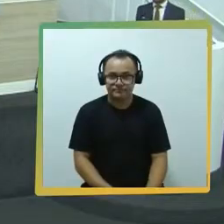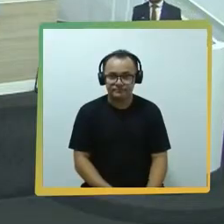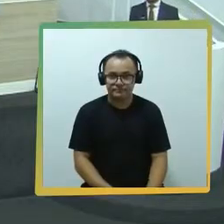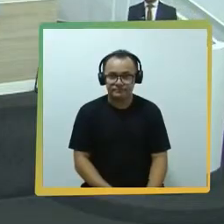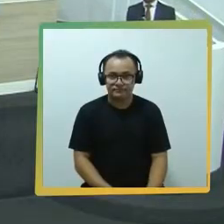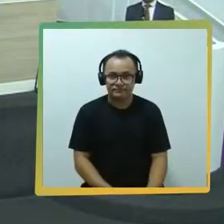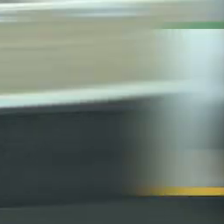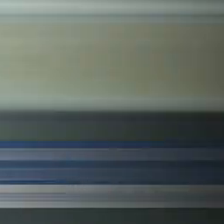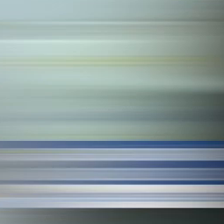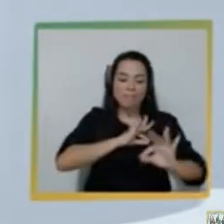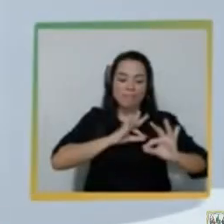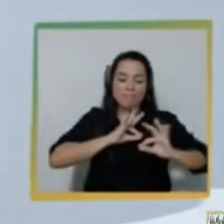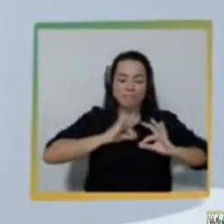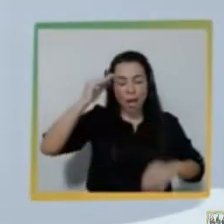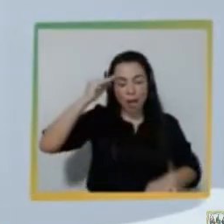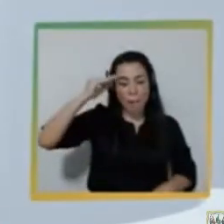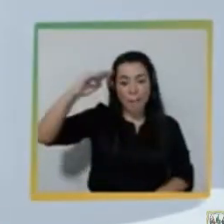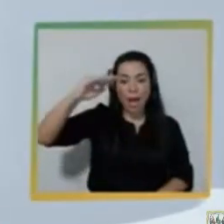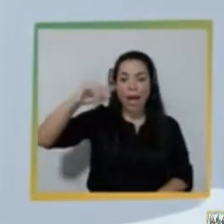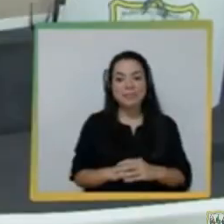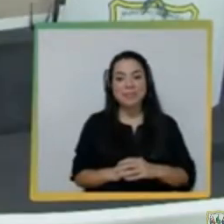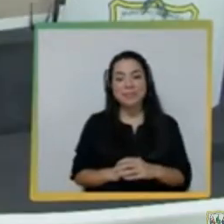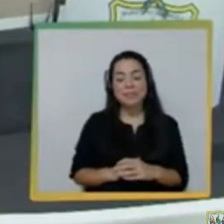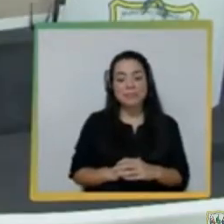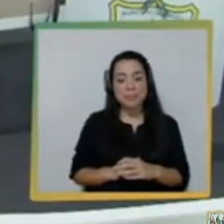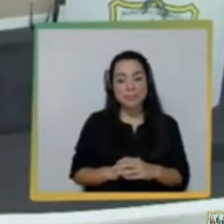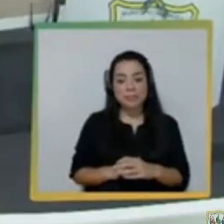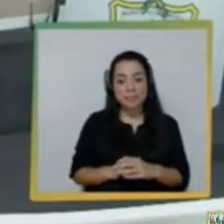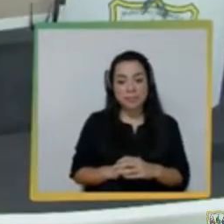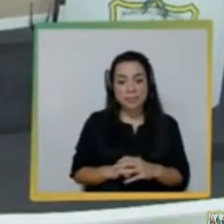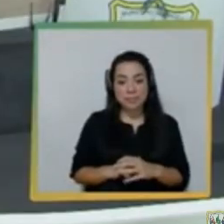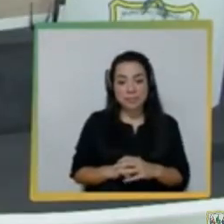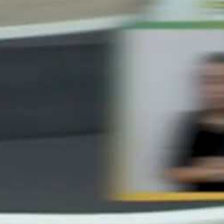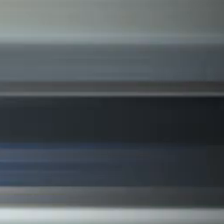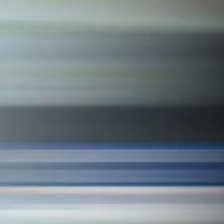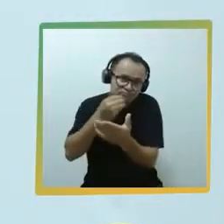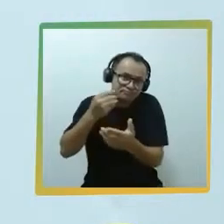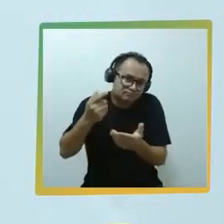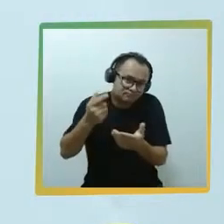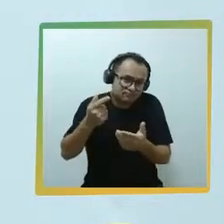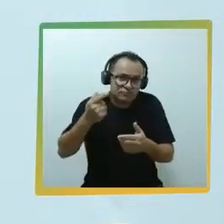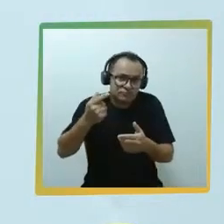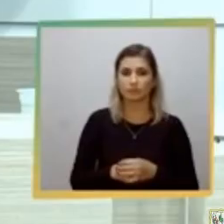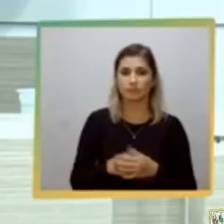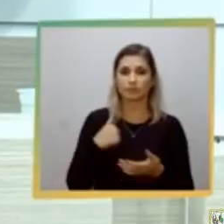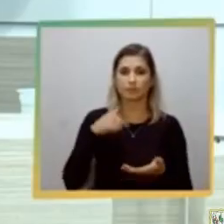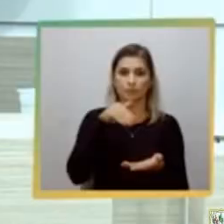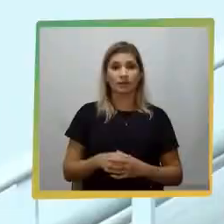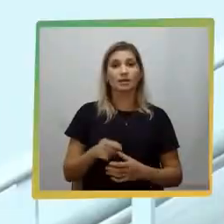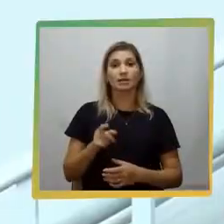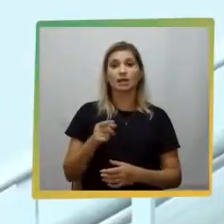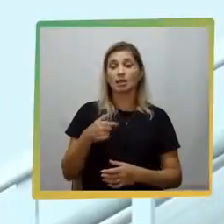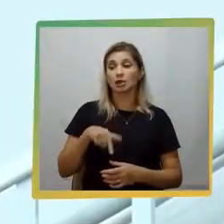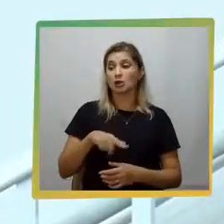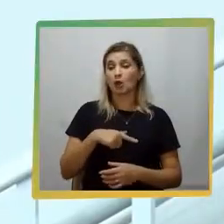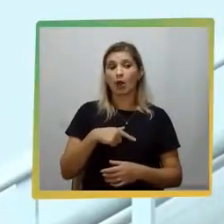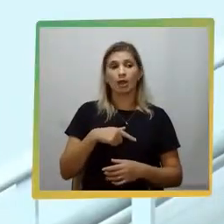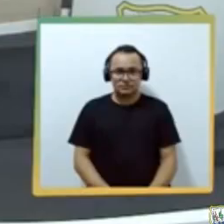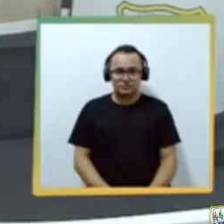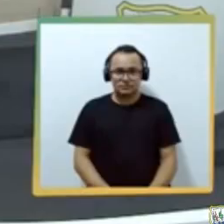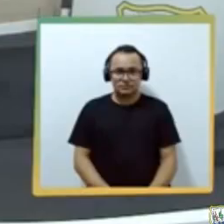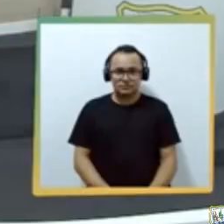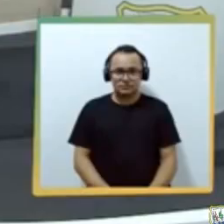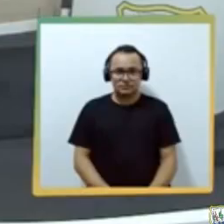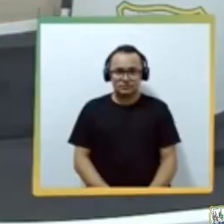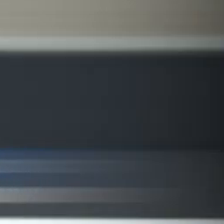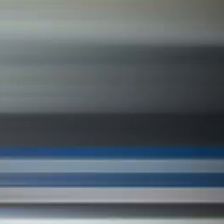pacientes obstétricas, punições a quem discrimina pessoas autistas, a exigência da ficha limpa para membros dos